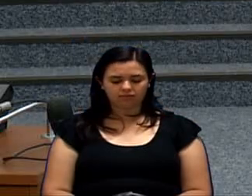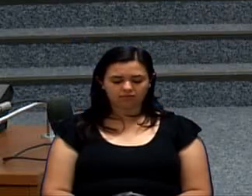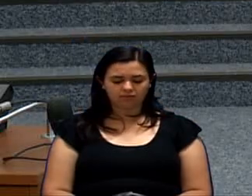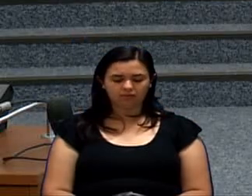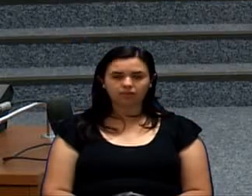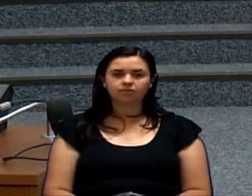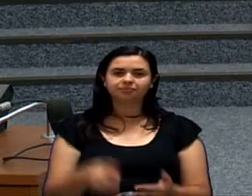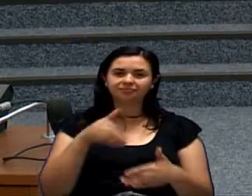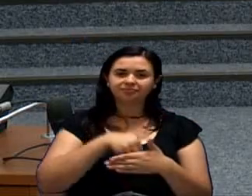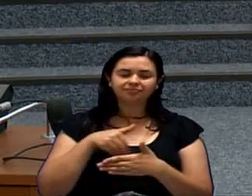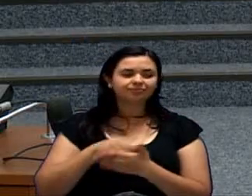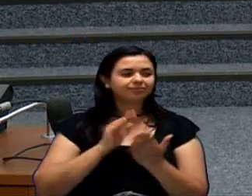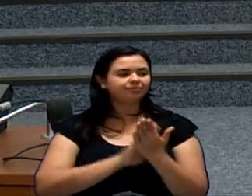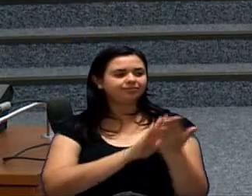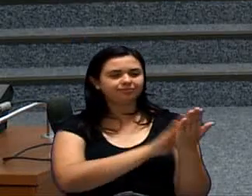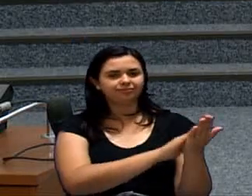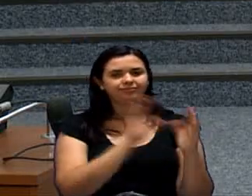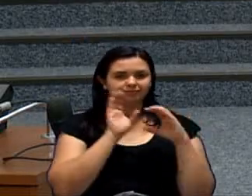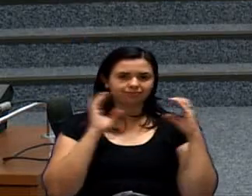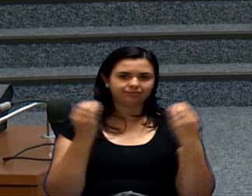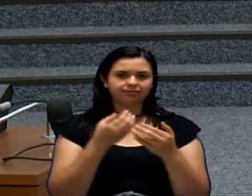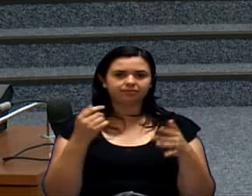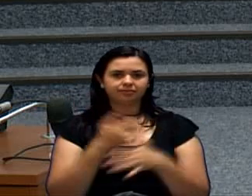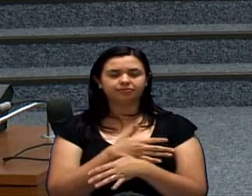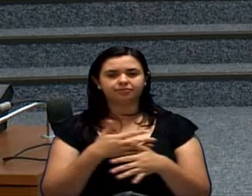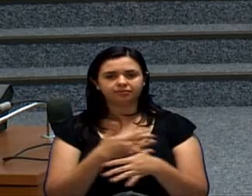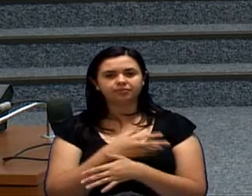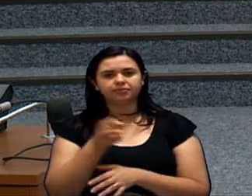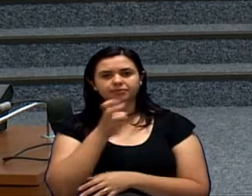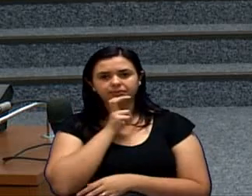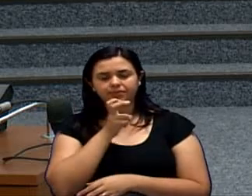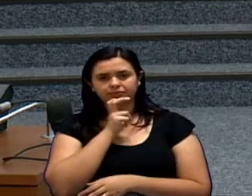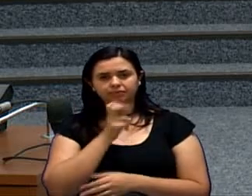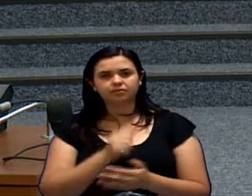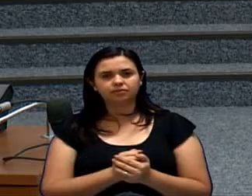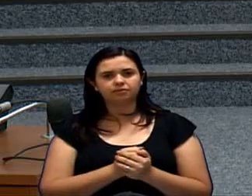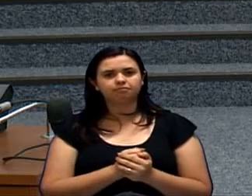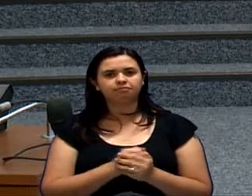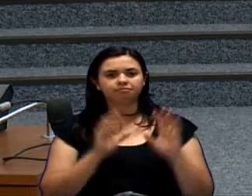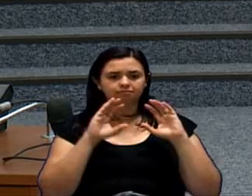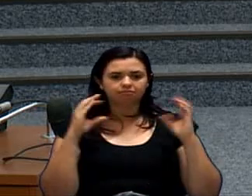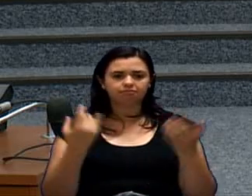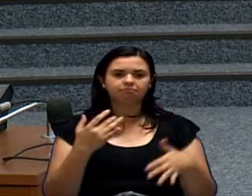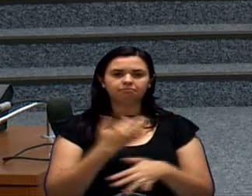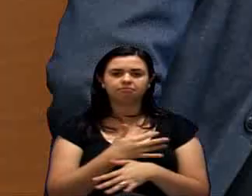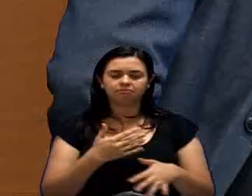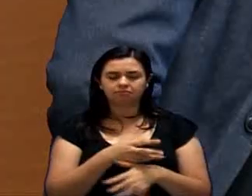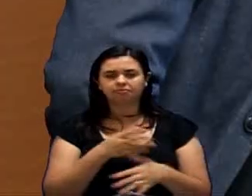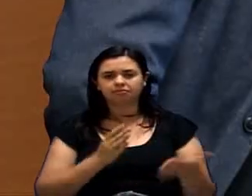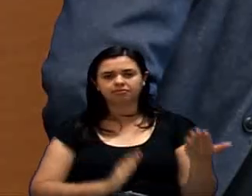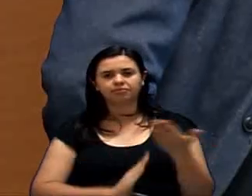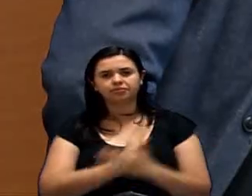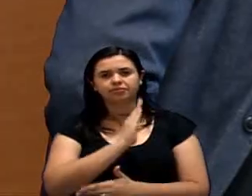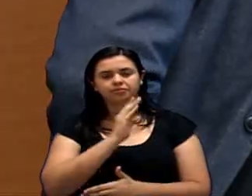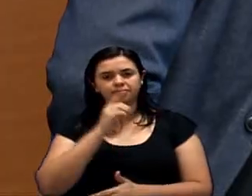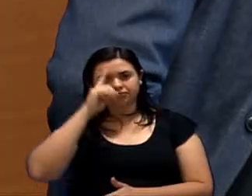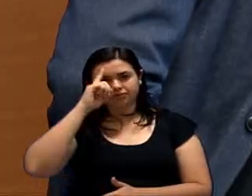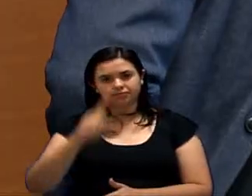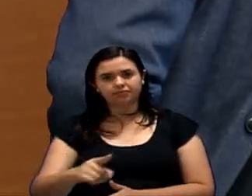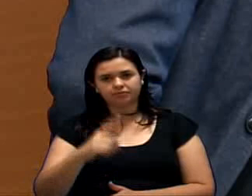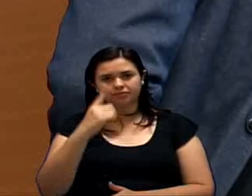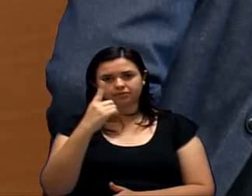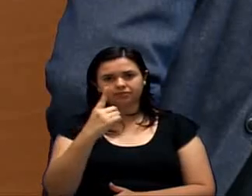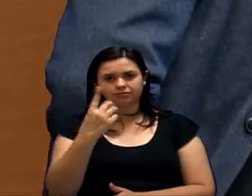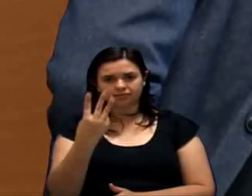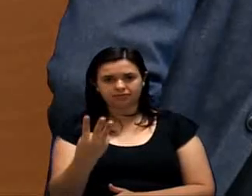Os votos de congratulações da Câmara Municipal de Sorocaba. A Câmara Municipal de Sorocaba, conforme aprovado em reunião de 13 de